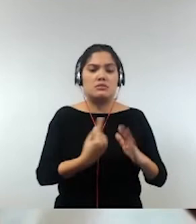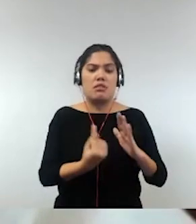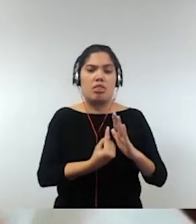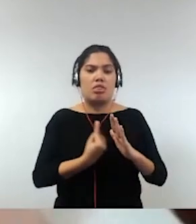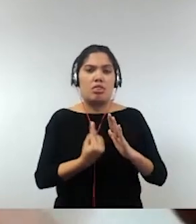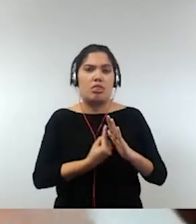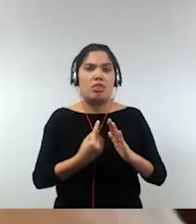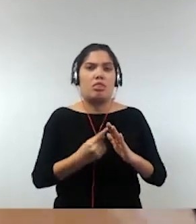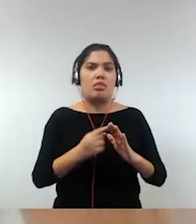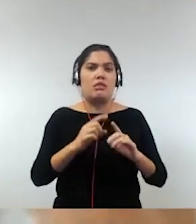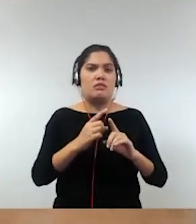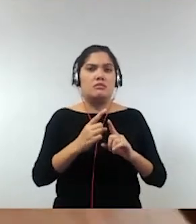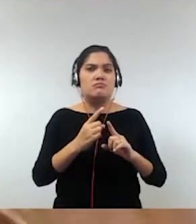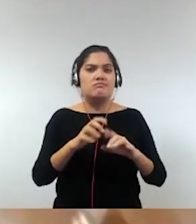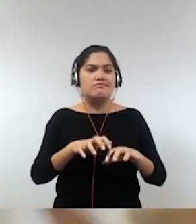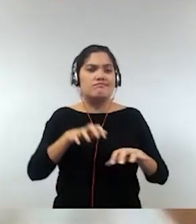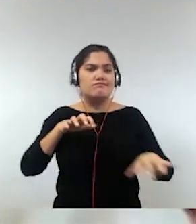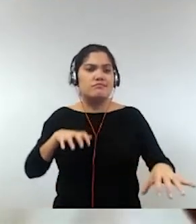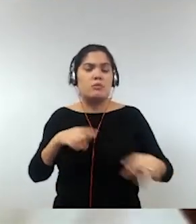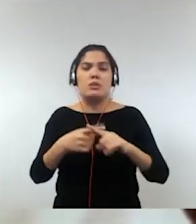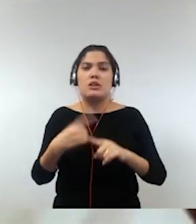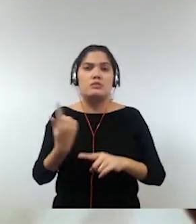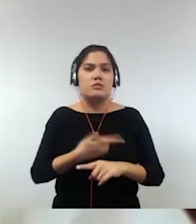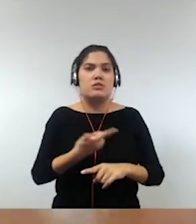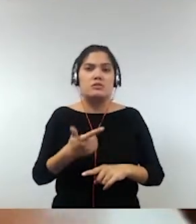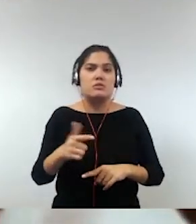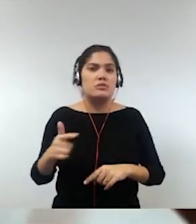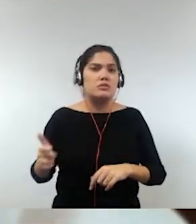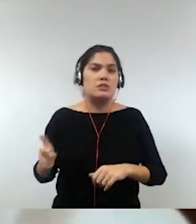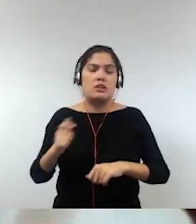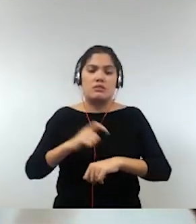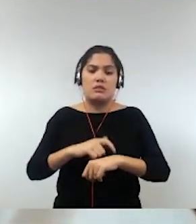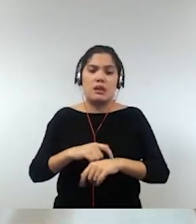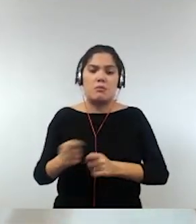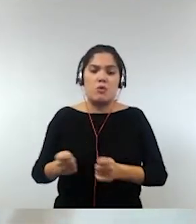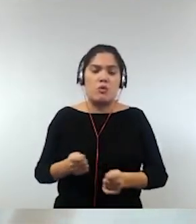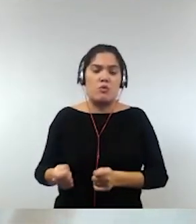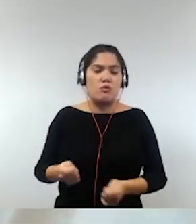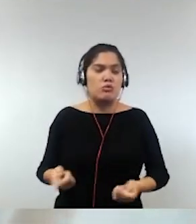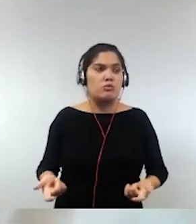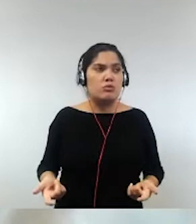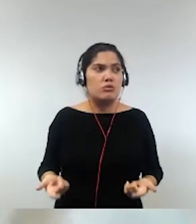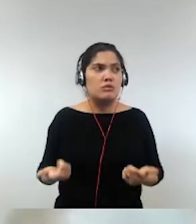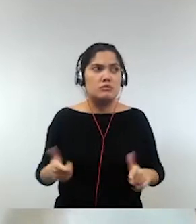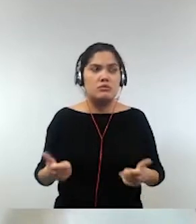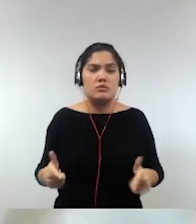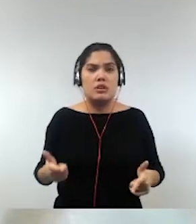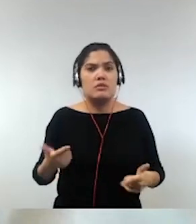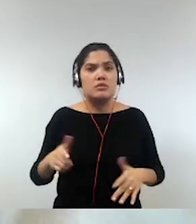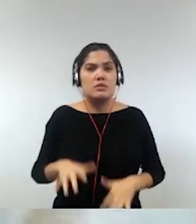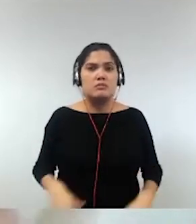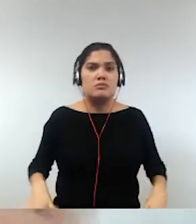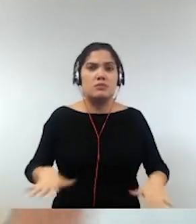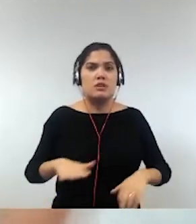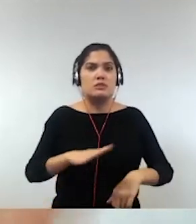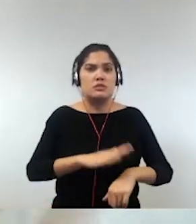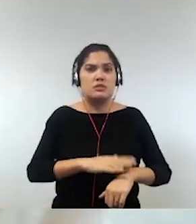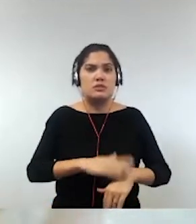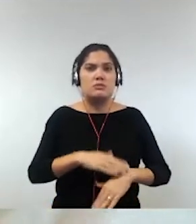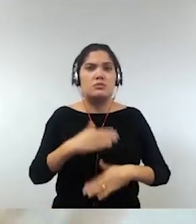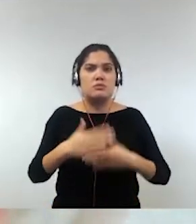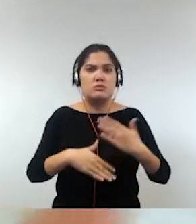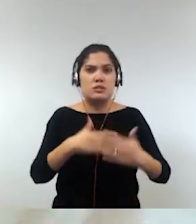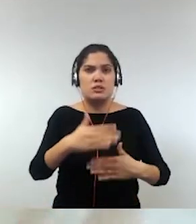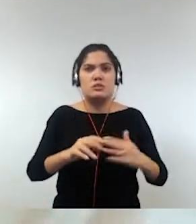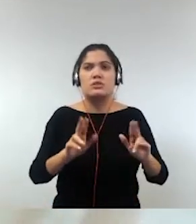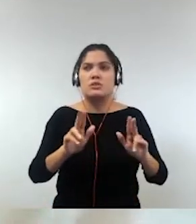home office, seja porque não temos mais o domínio do próprio tempo, não há espaço para o tempo de um processo que